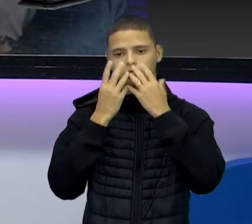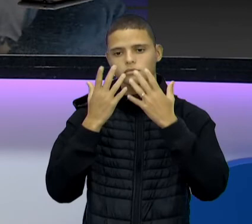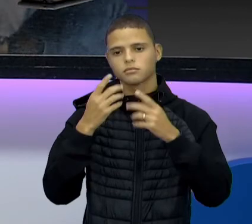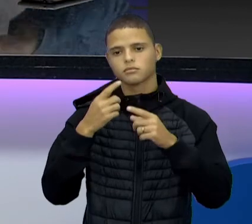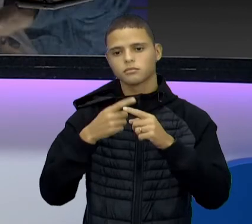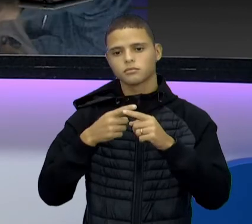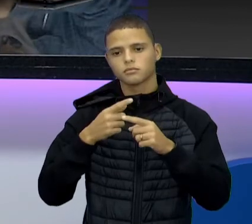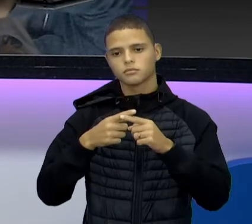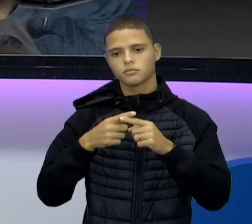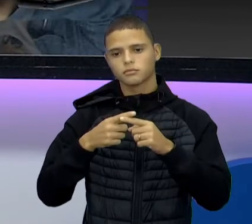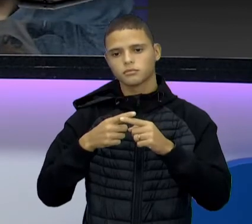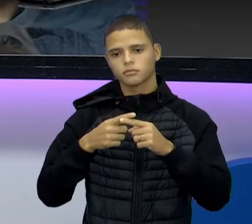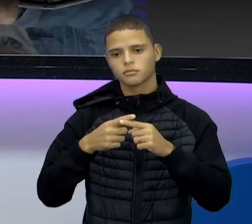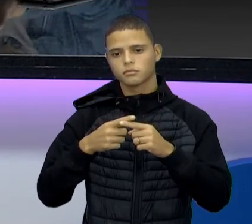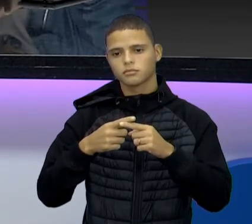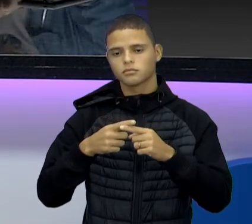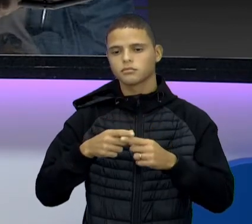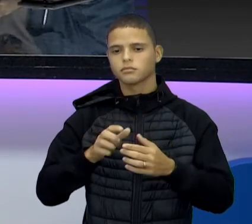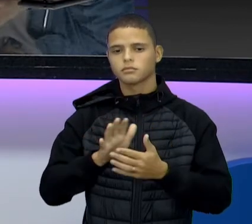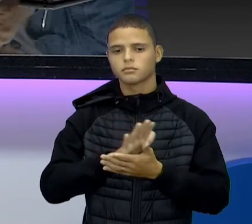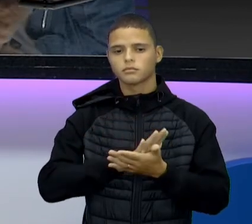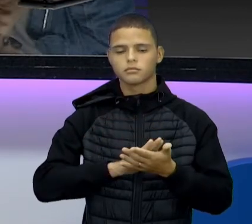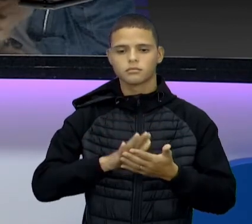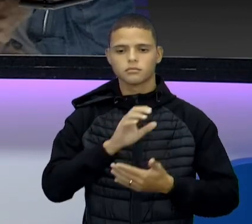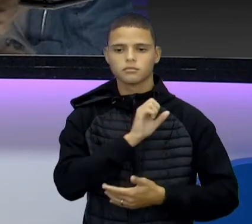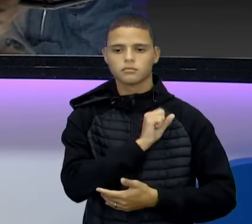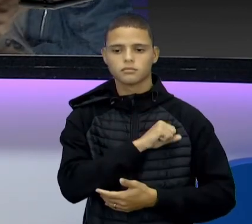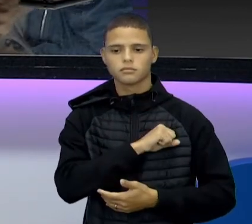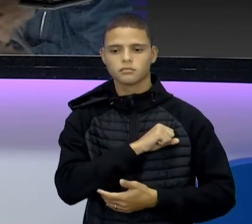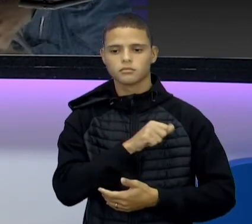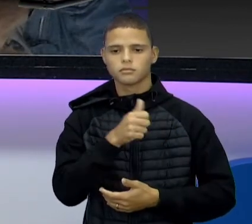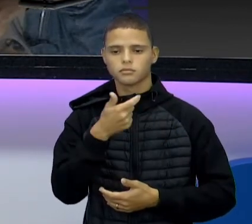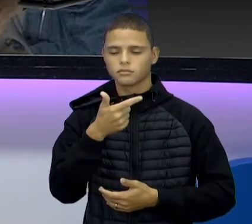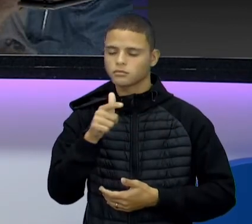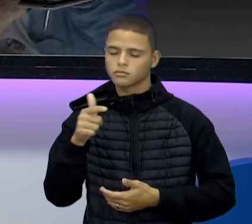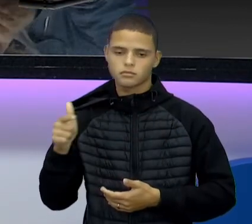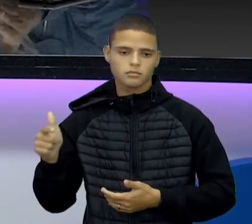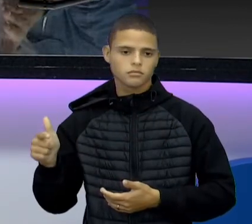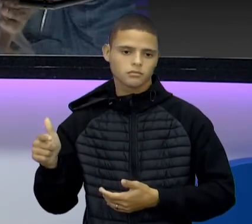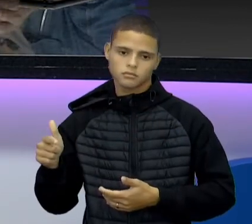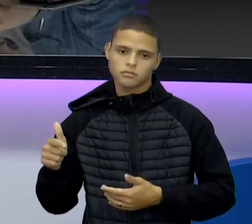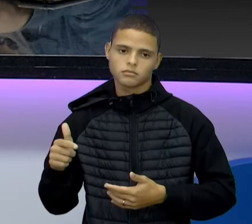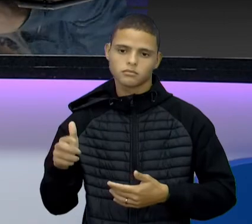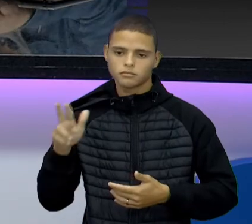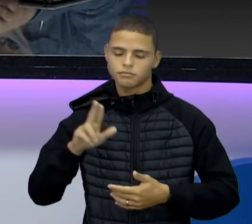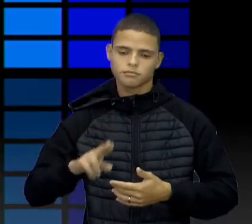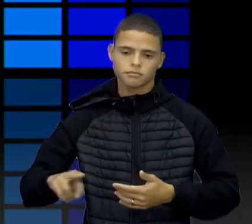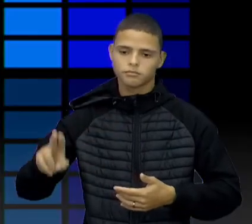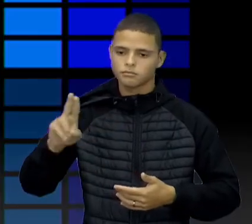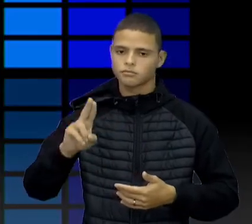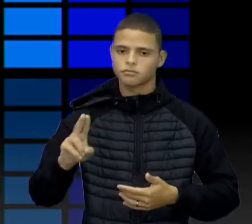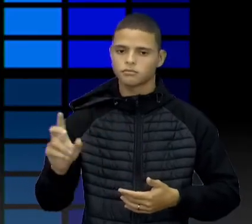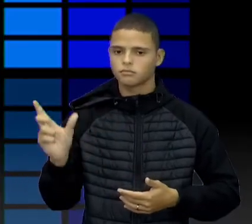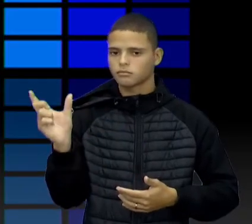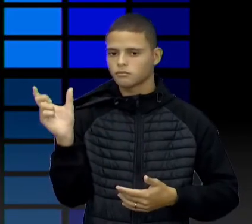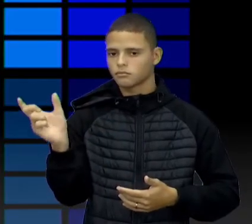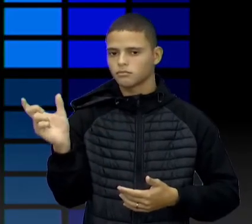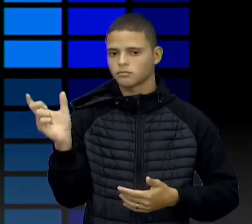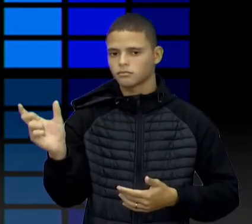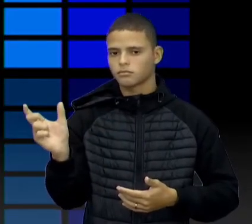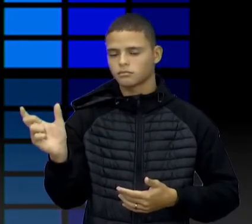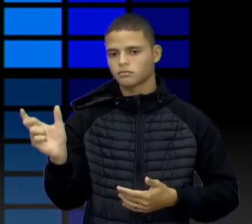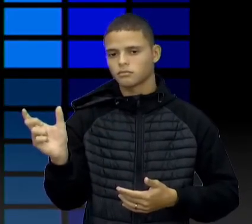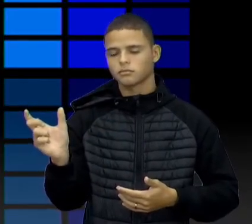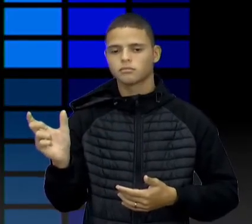porque mesmo armados não fazem mal para ninguém, o quanto eles estão empoderando, usando uma palavra da moda, o quanto eles